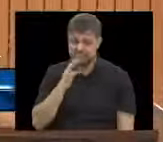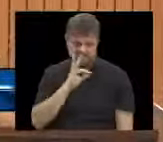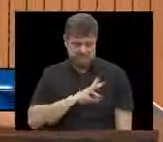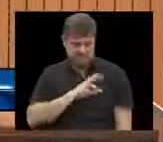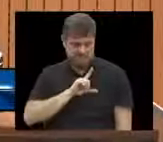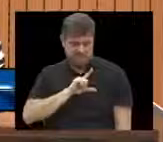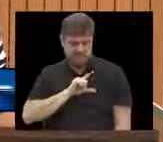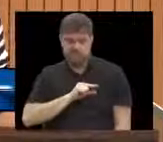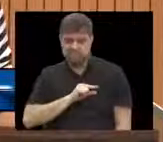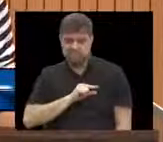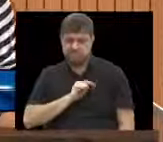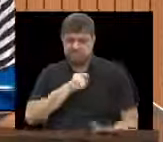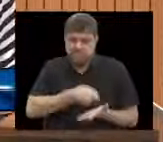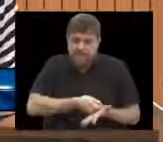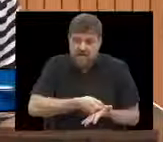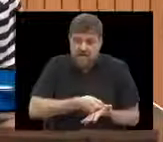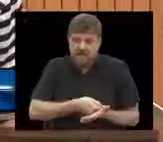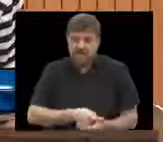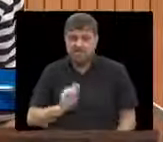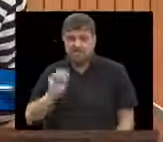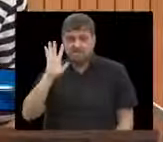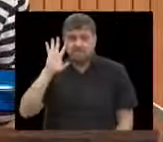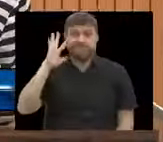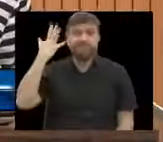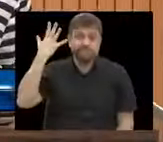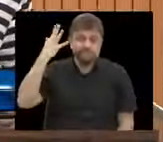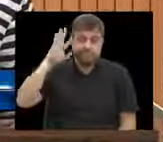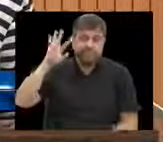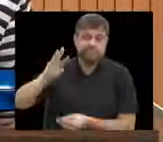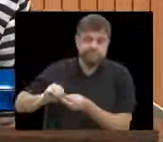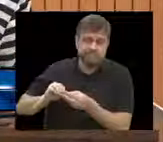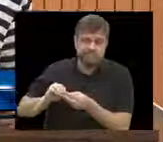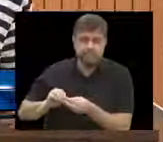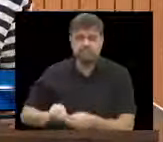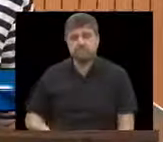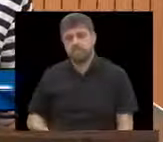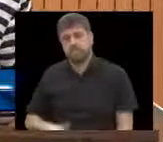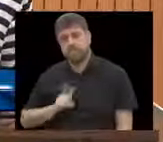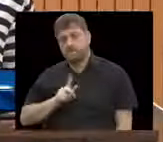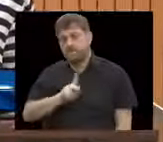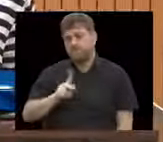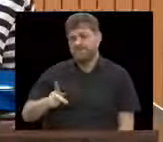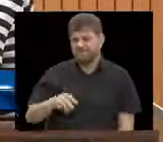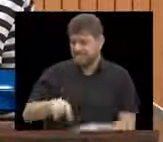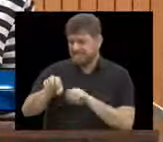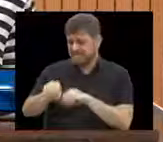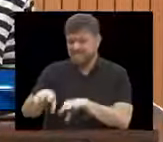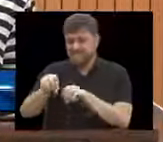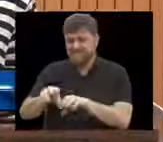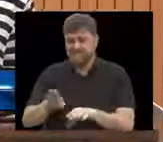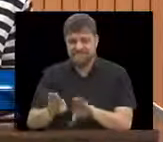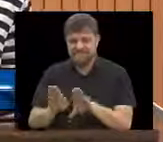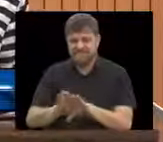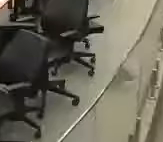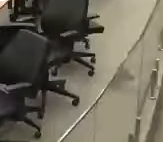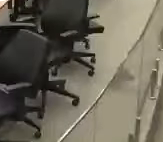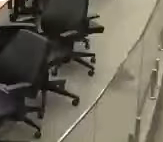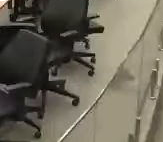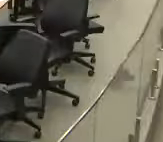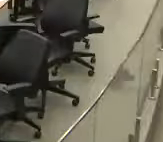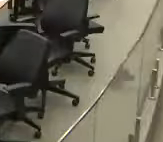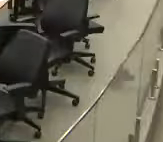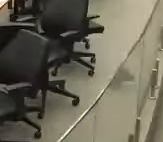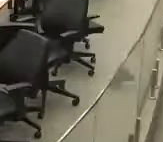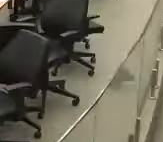mariana conte subiram à tribuna para exaltar o esforço daqueles que trabalham para a melhoria da educação no brasil e